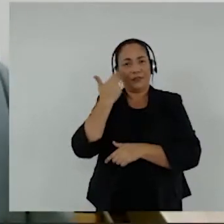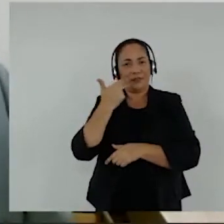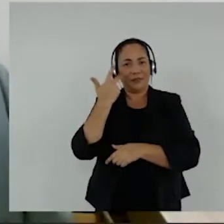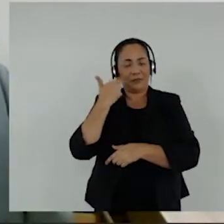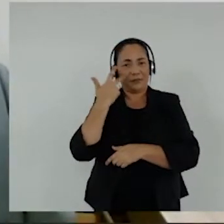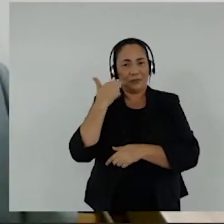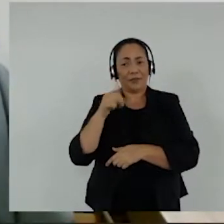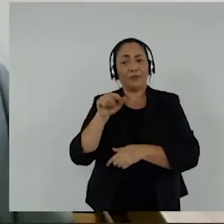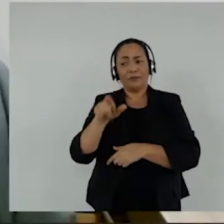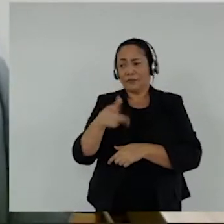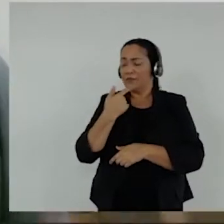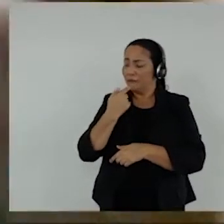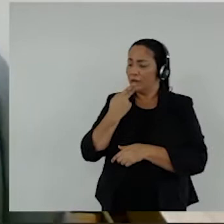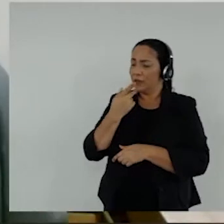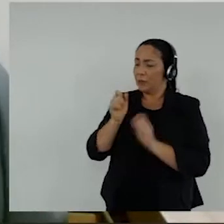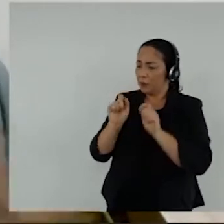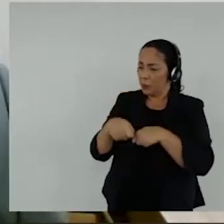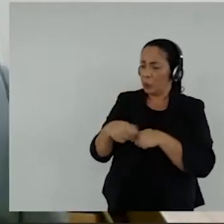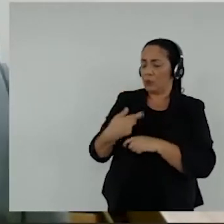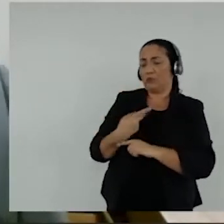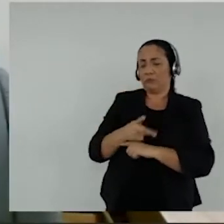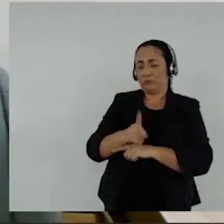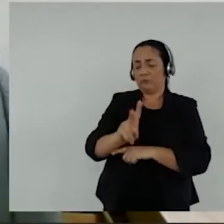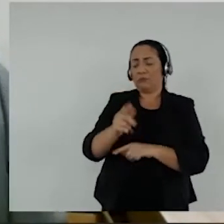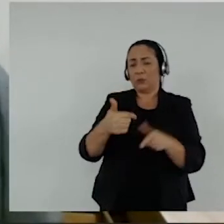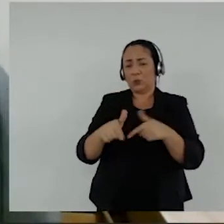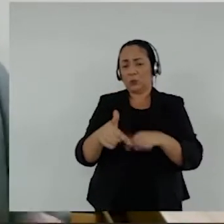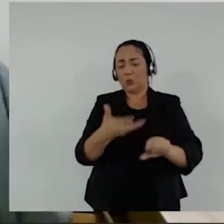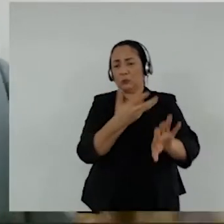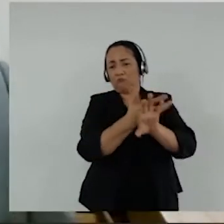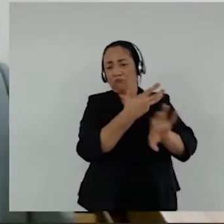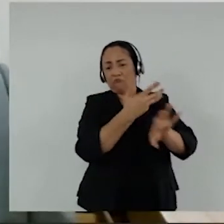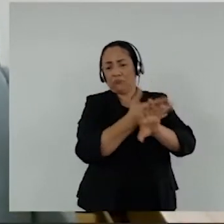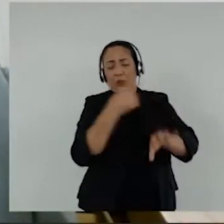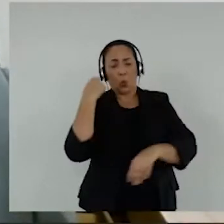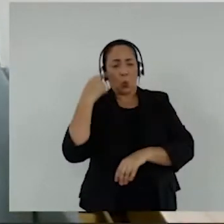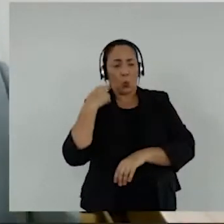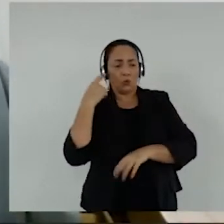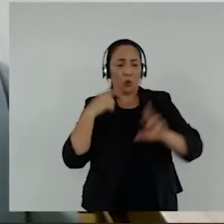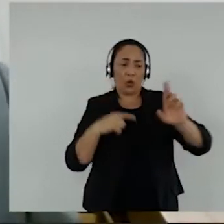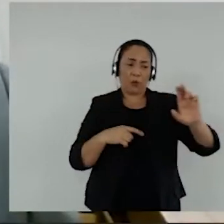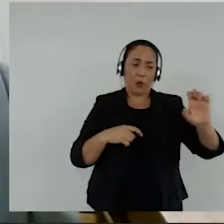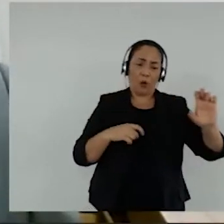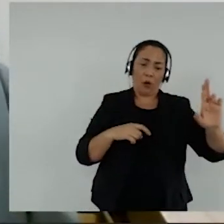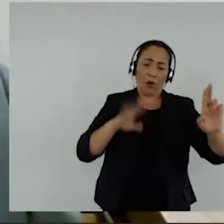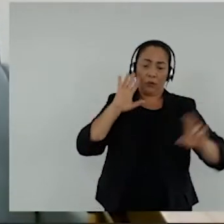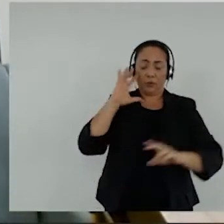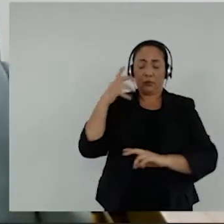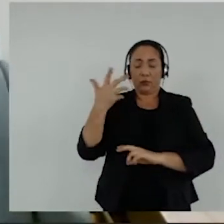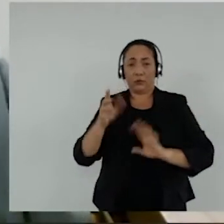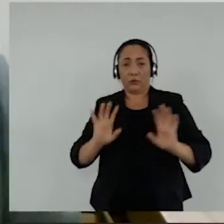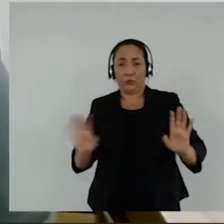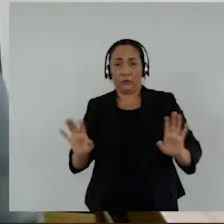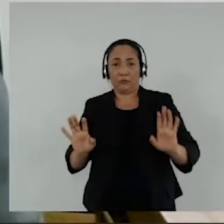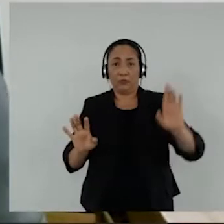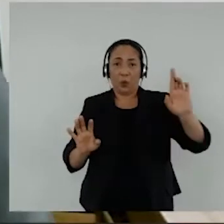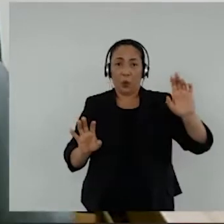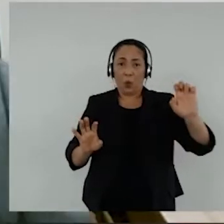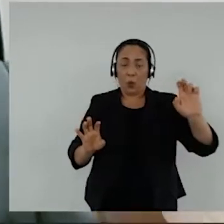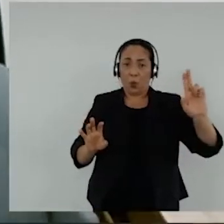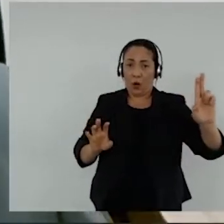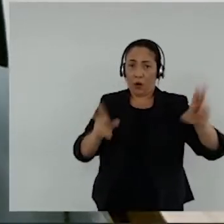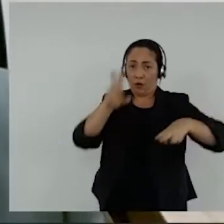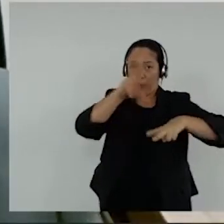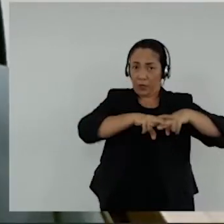como a senhora muito bem disse, para o advogado e seu cliente decidirem. Cada um sabe onde aperta seu calo. Eventualmente, de um réu preso, vale a pena fazer